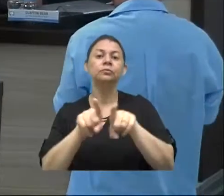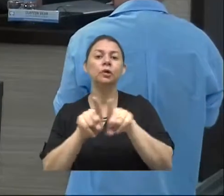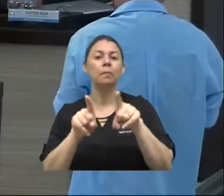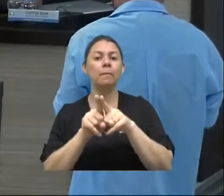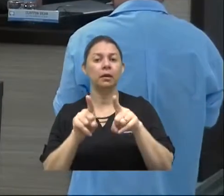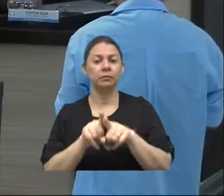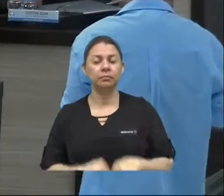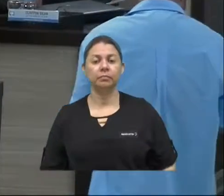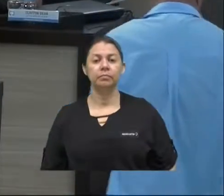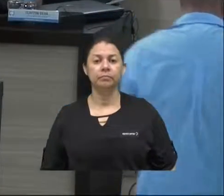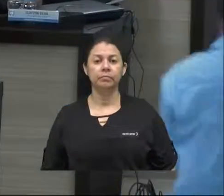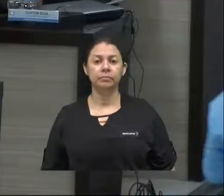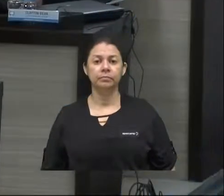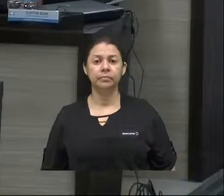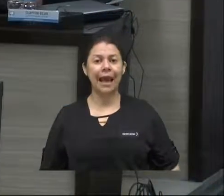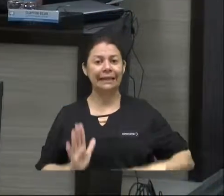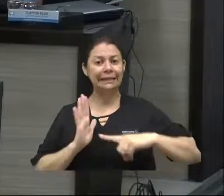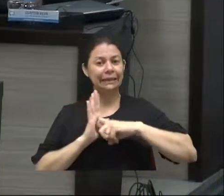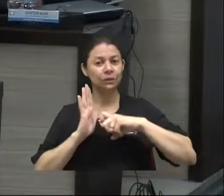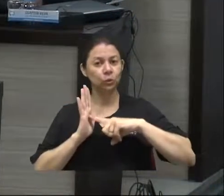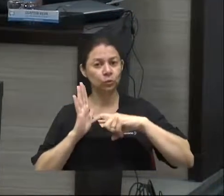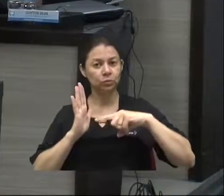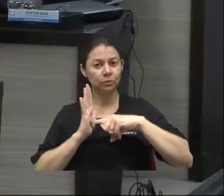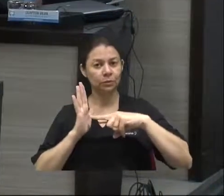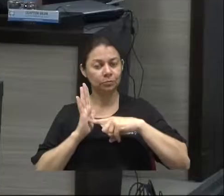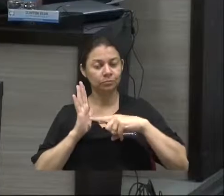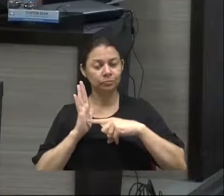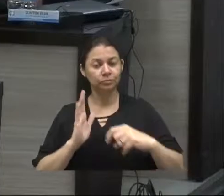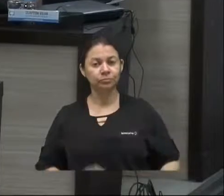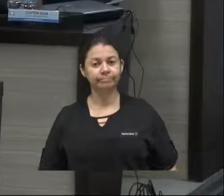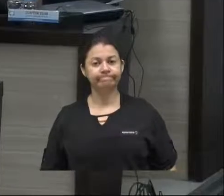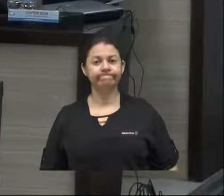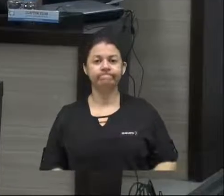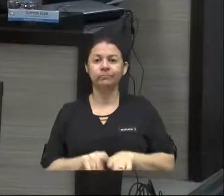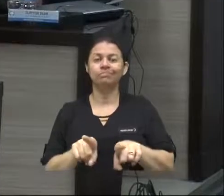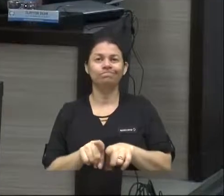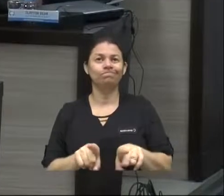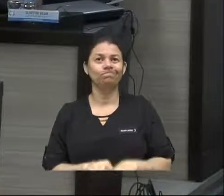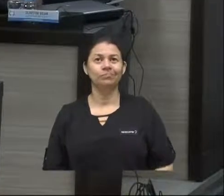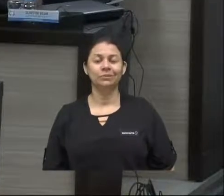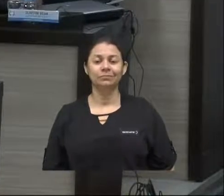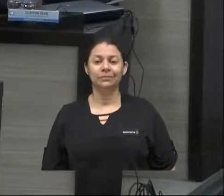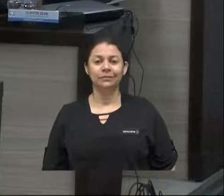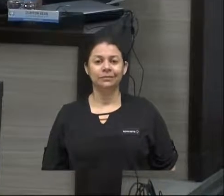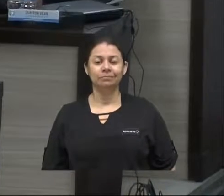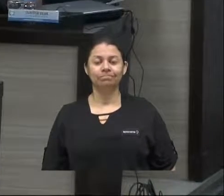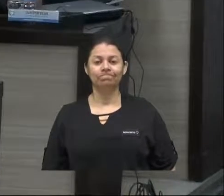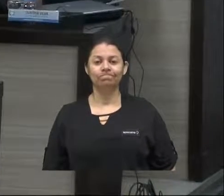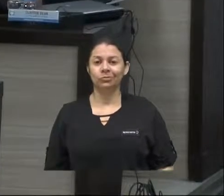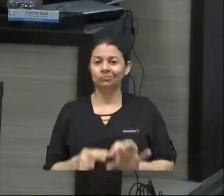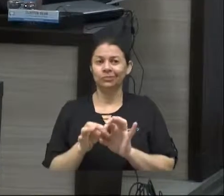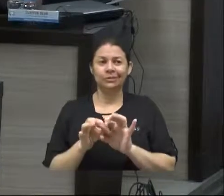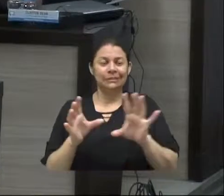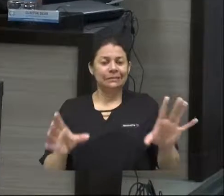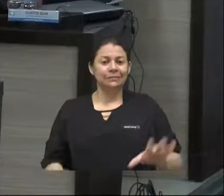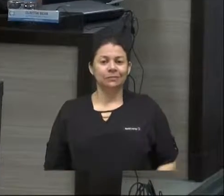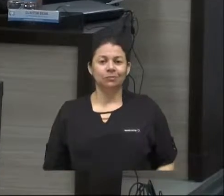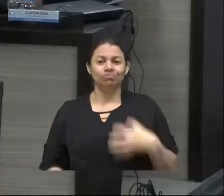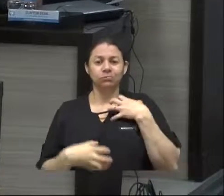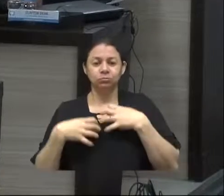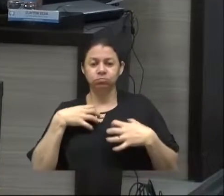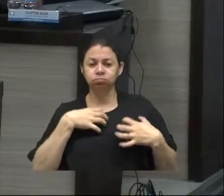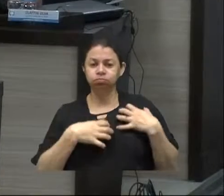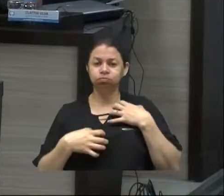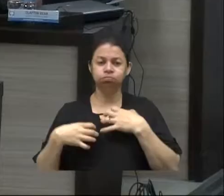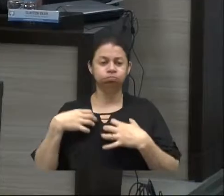não me sinto à vontade em votar no meu correligionário, até porque eu acho que esses fatos têm que ser